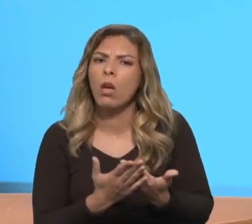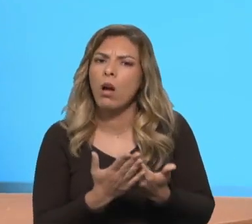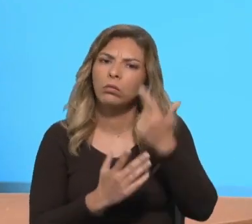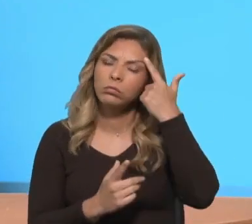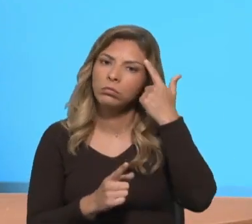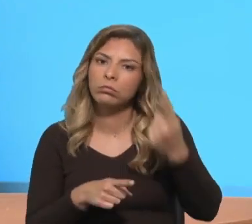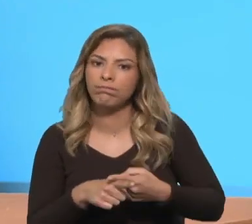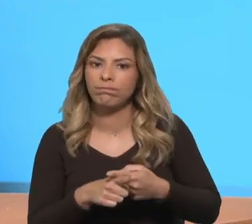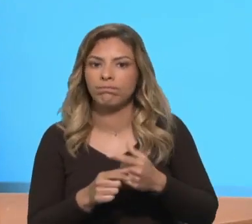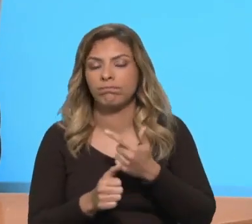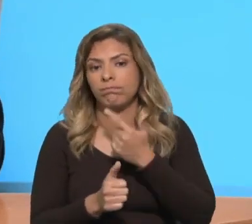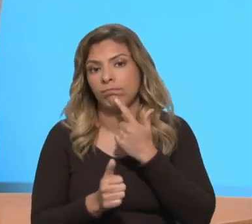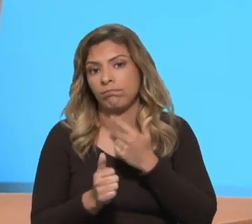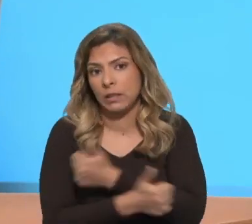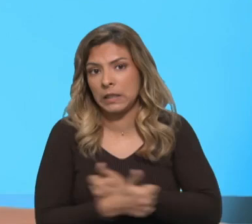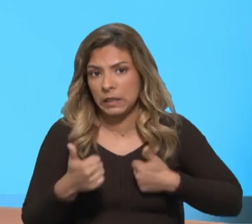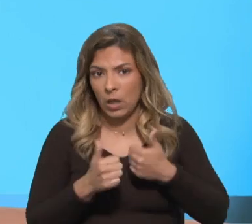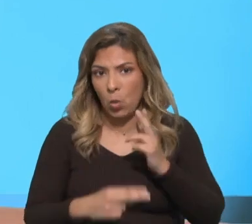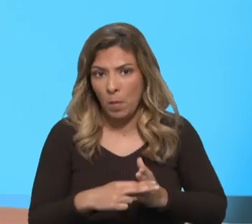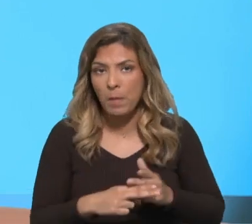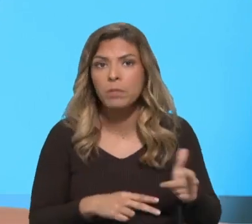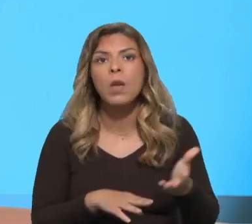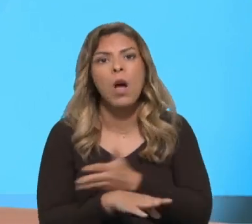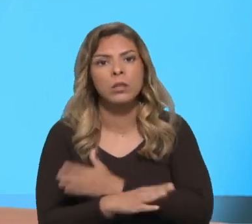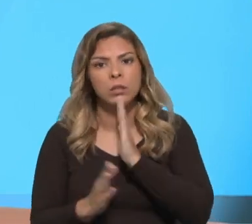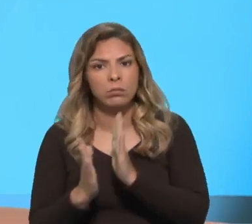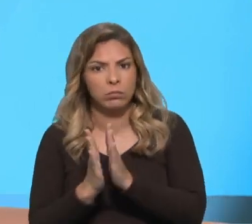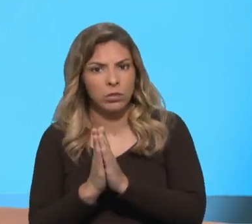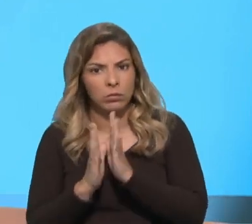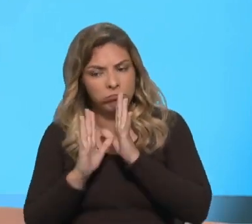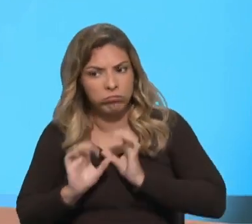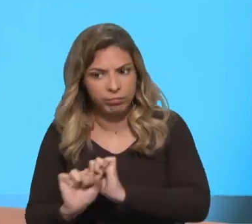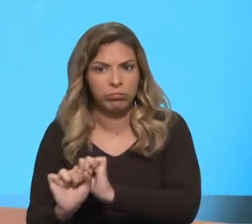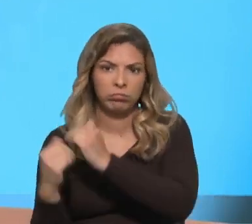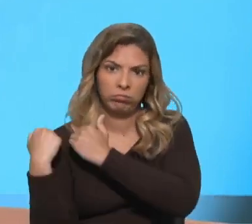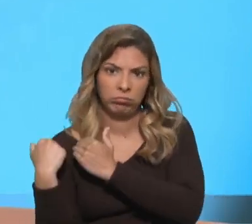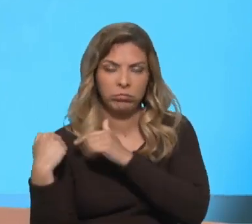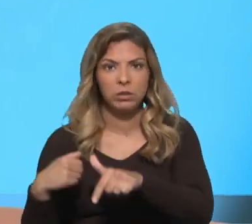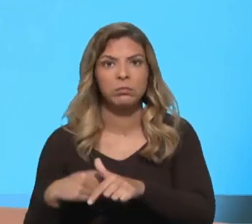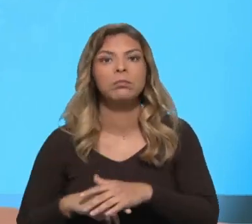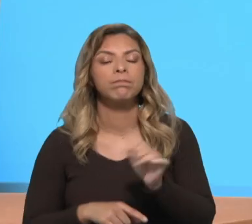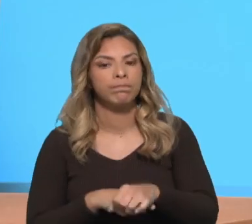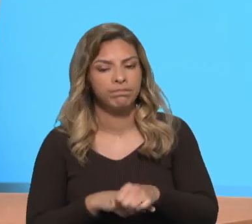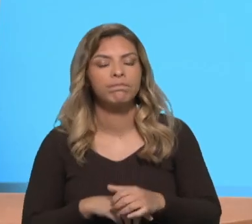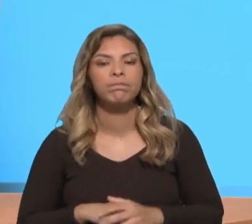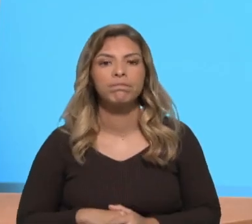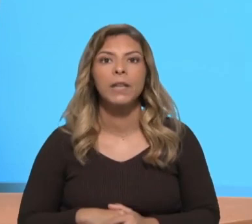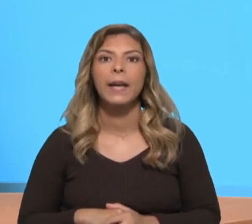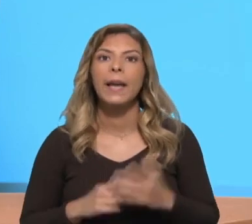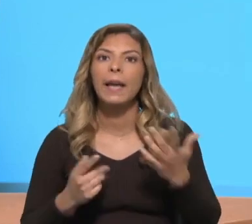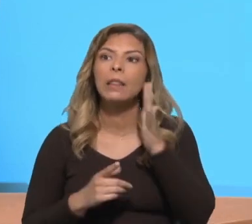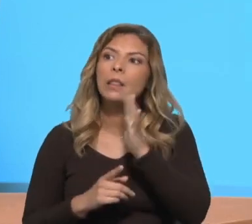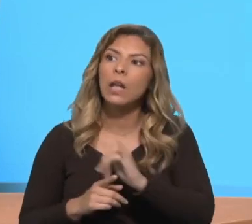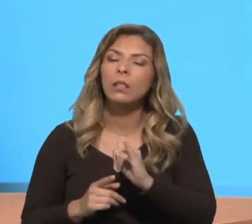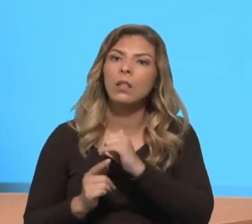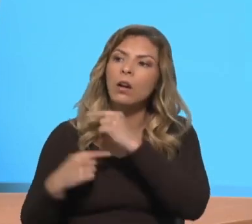da cidade de Roma. Os cardeais têm uma igreja de que são titulares em Roma, não é? Exato. Vem daqui desta tradição. No fundo, tenta manter ainda